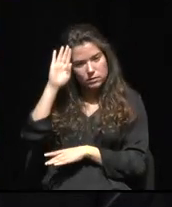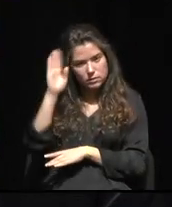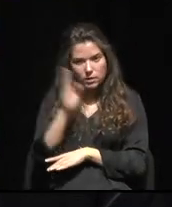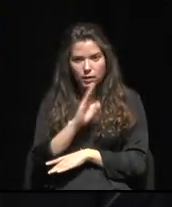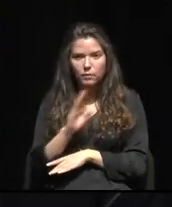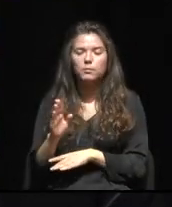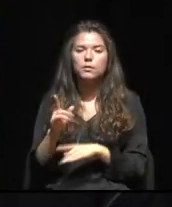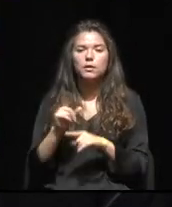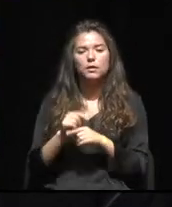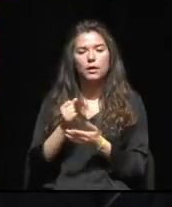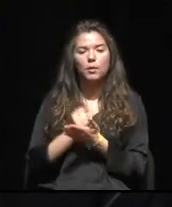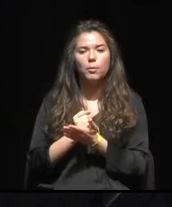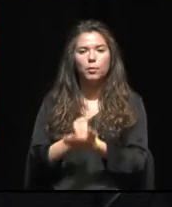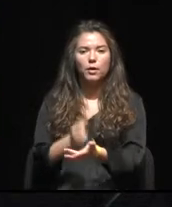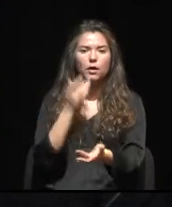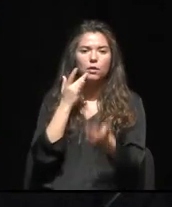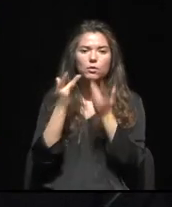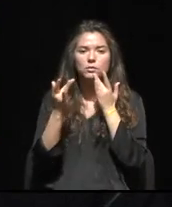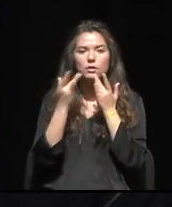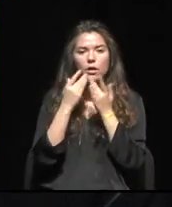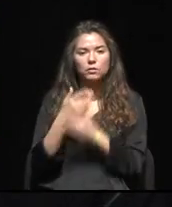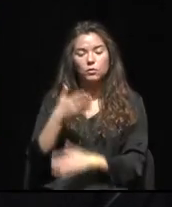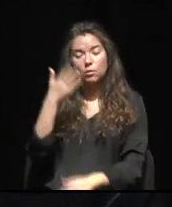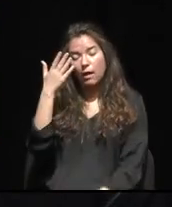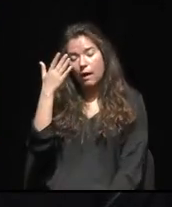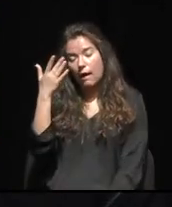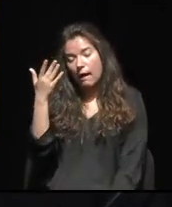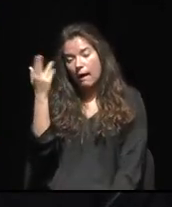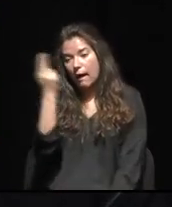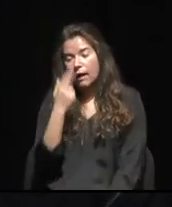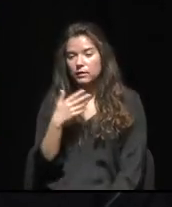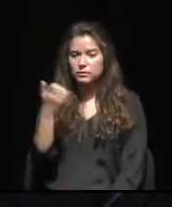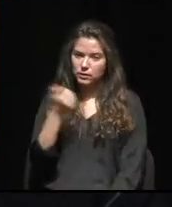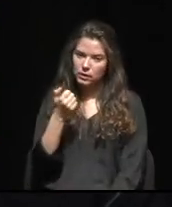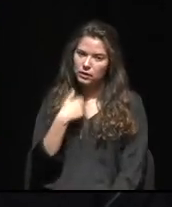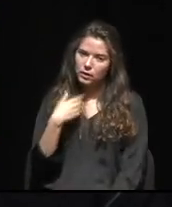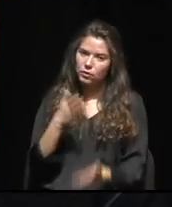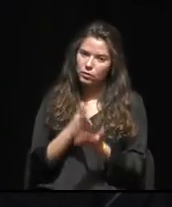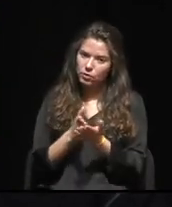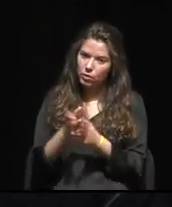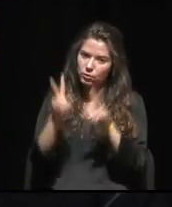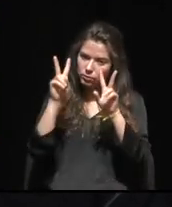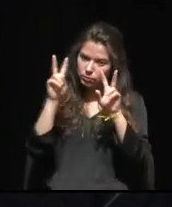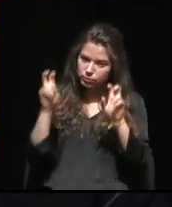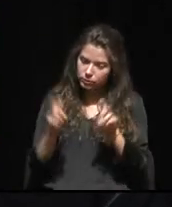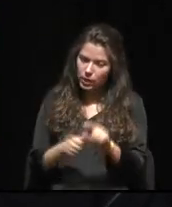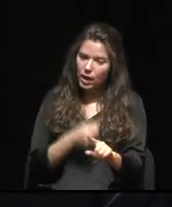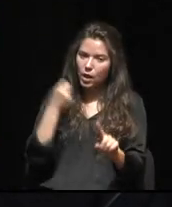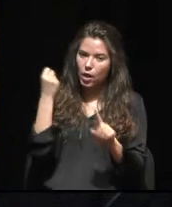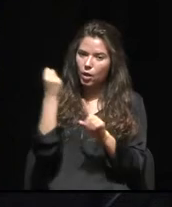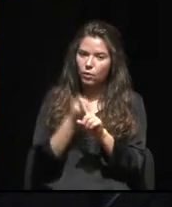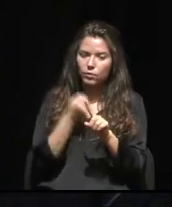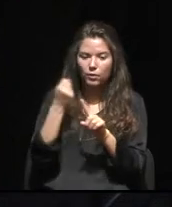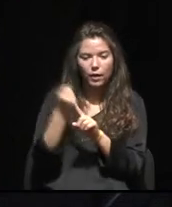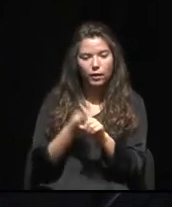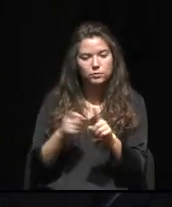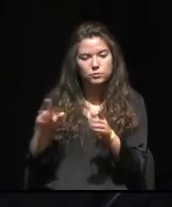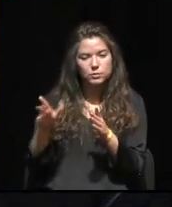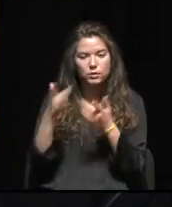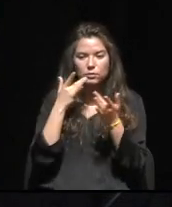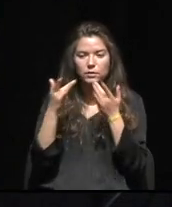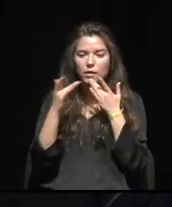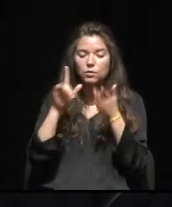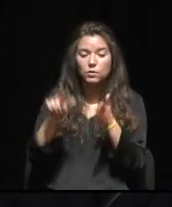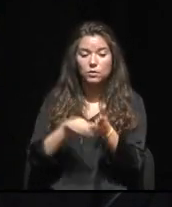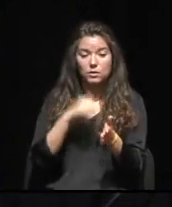conservar e apoiar o teatro considerado como a quinta arte e que continuamos a citar lutaremos sempre pelo teatro para